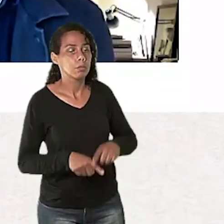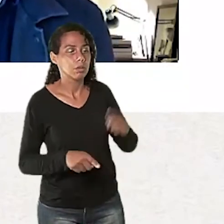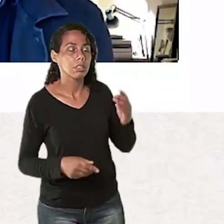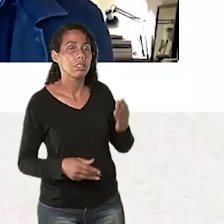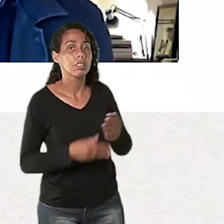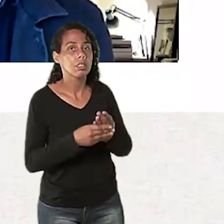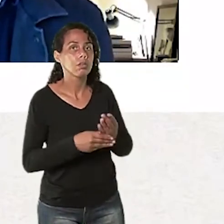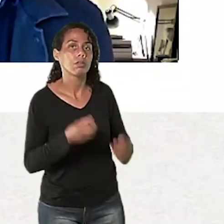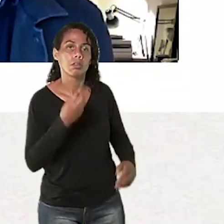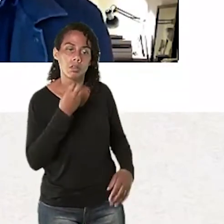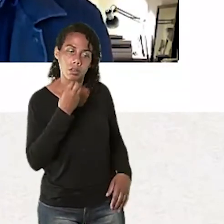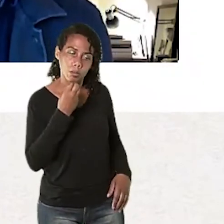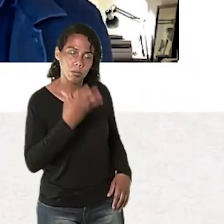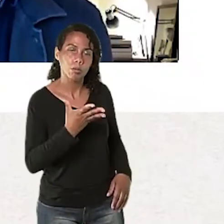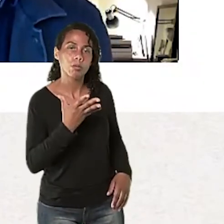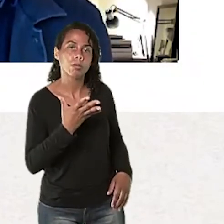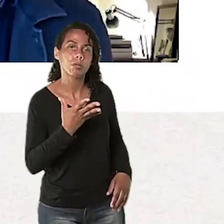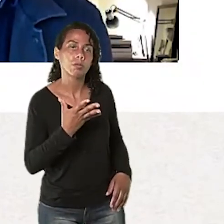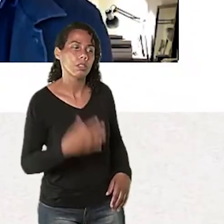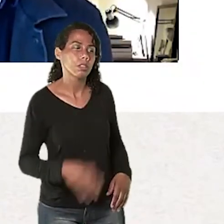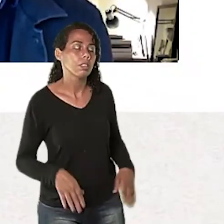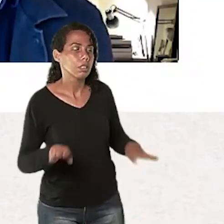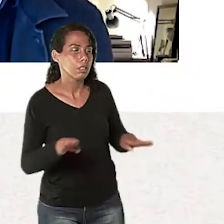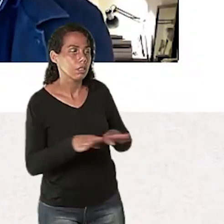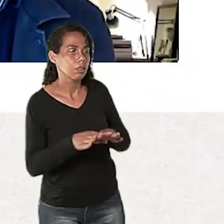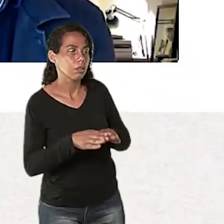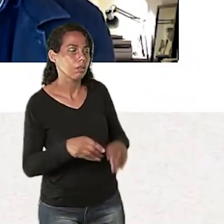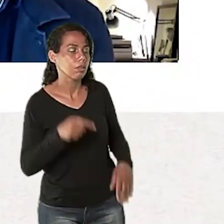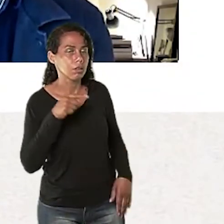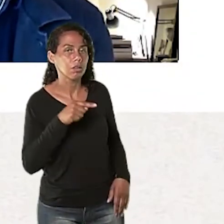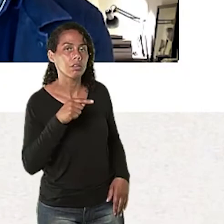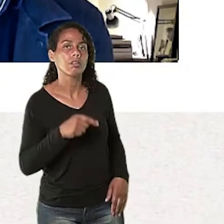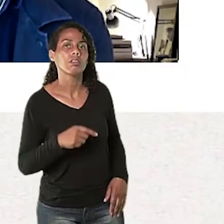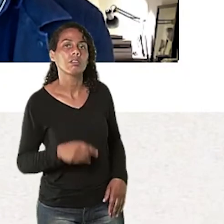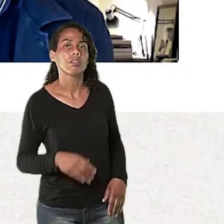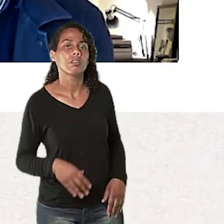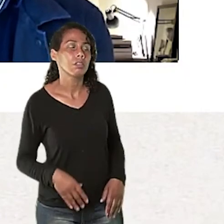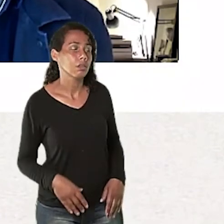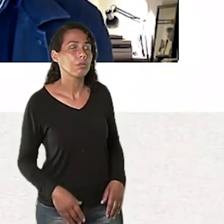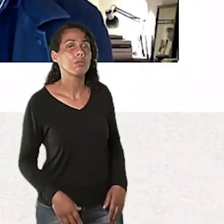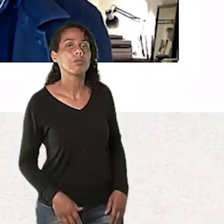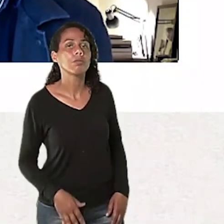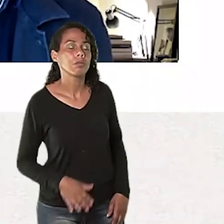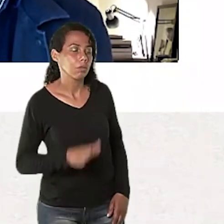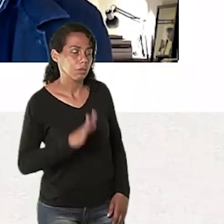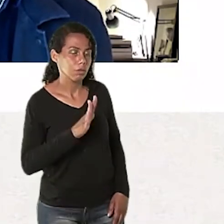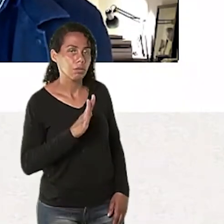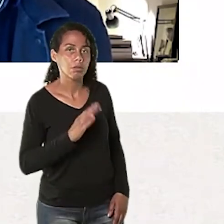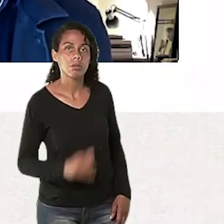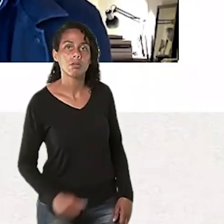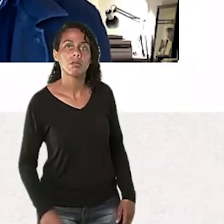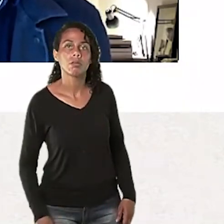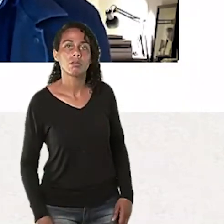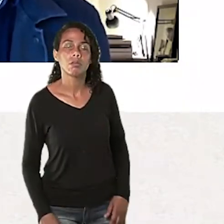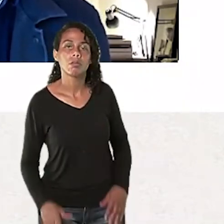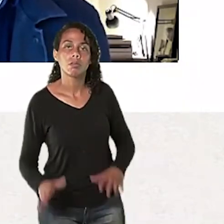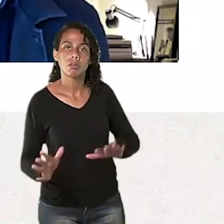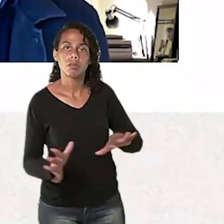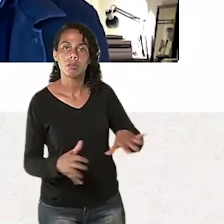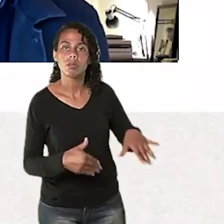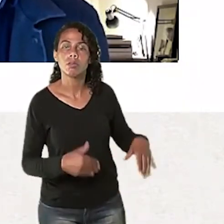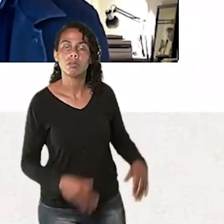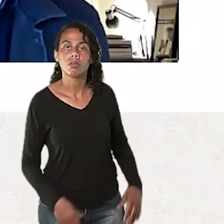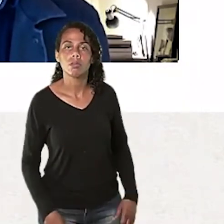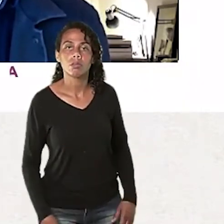falar a verdade. Não tem outra coisa para se dizer. Bem, querido, estamos aí caminhando para o final. Prazer.